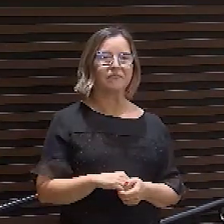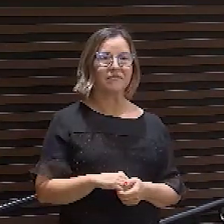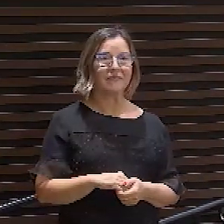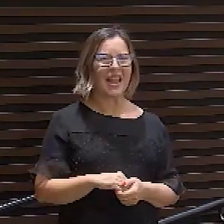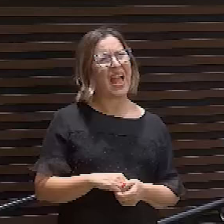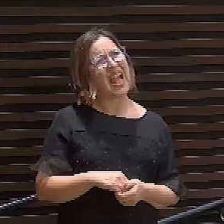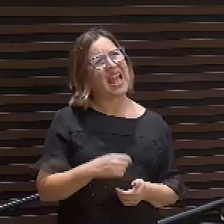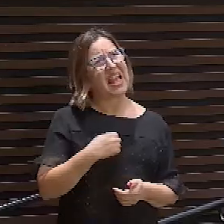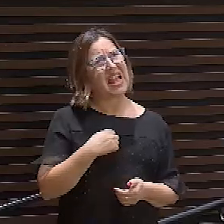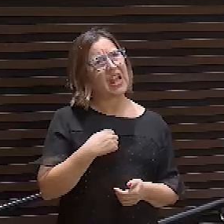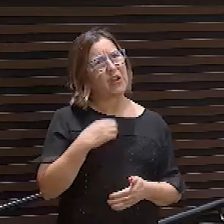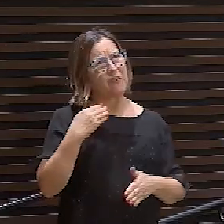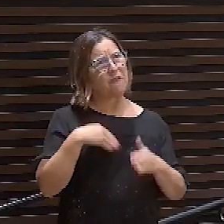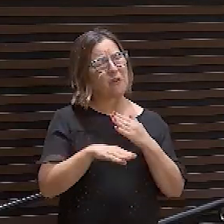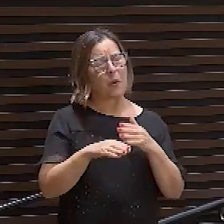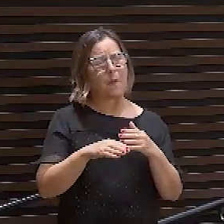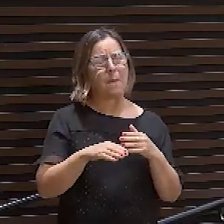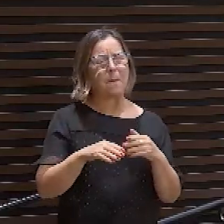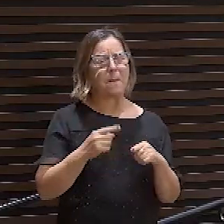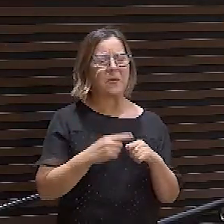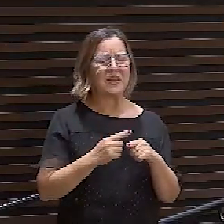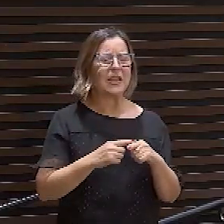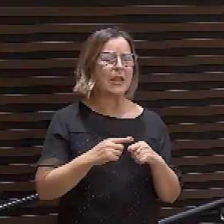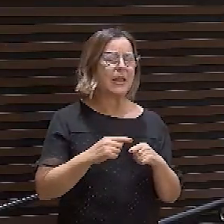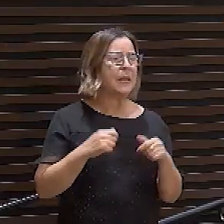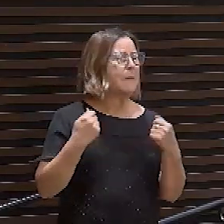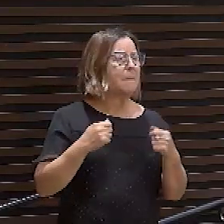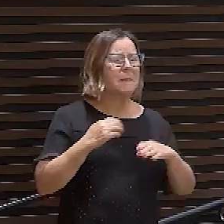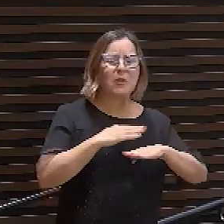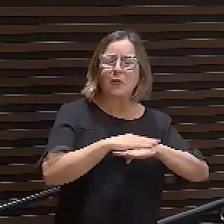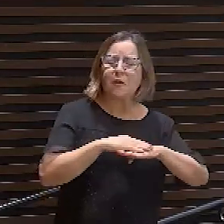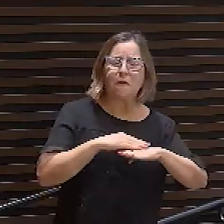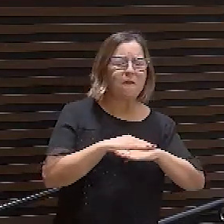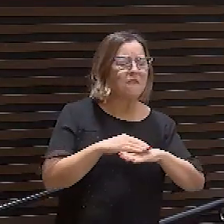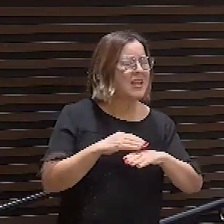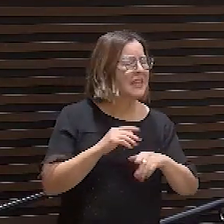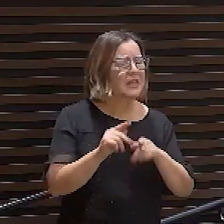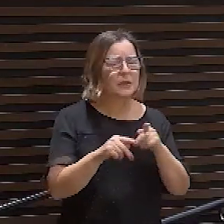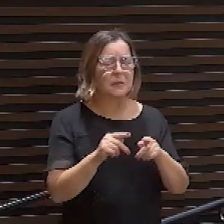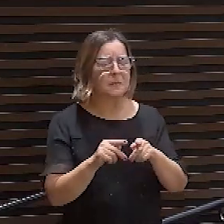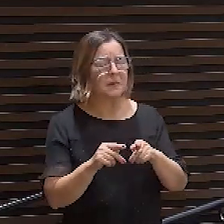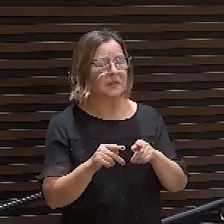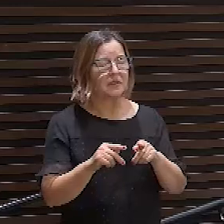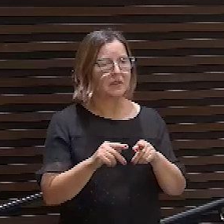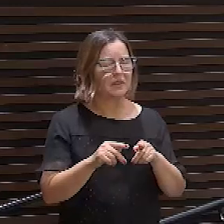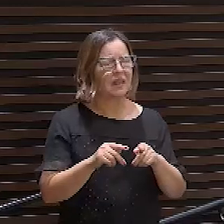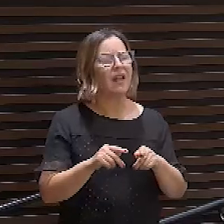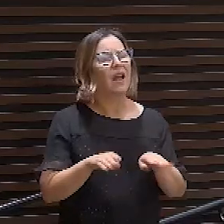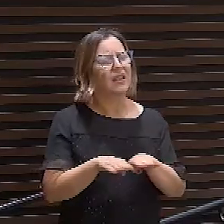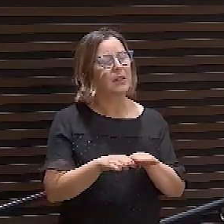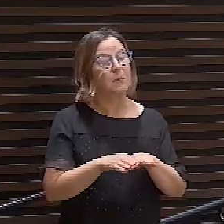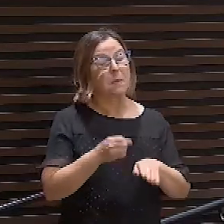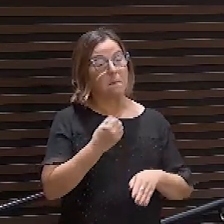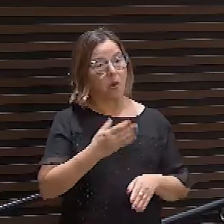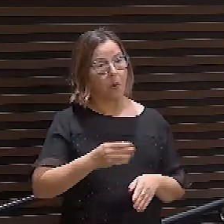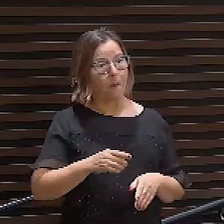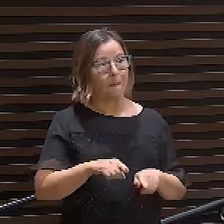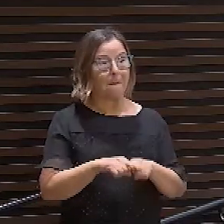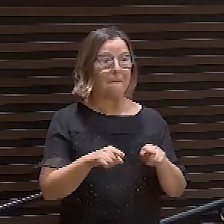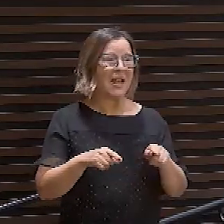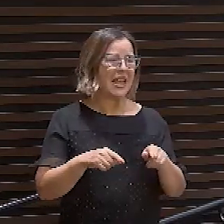Eu vou porque eu preciso falar com as pessoas. Isso também é bom. Preciso sentar. Não, mas isso tudo é